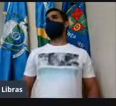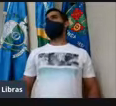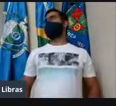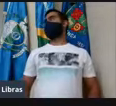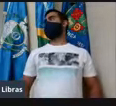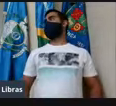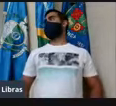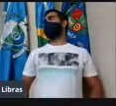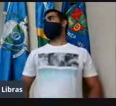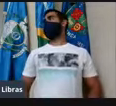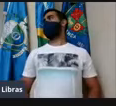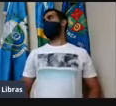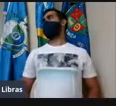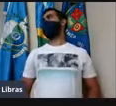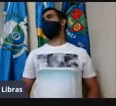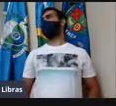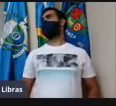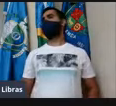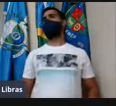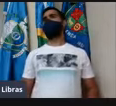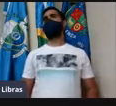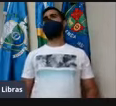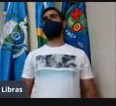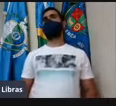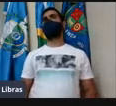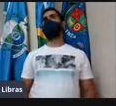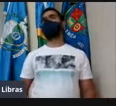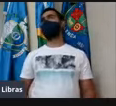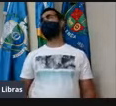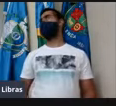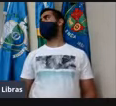Saúde. É, vereadora Michele.